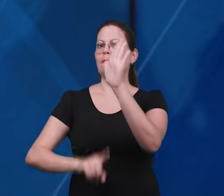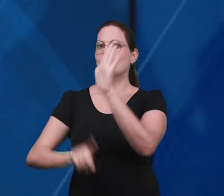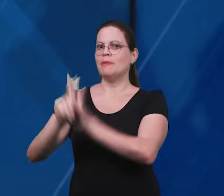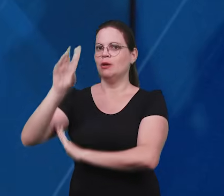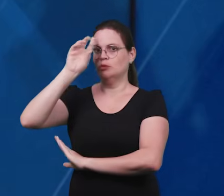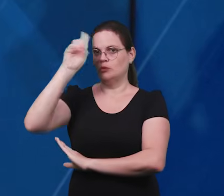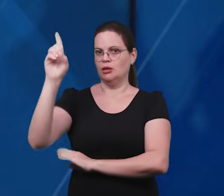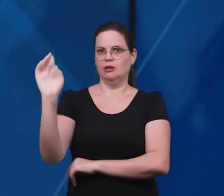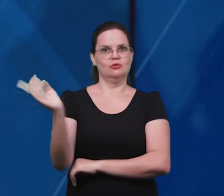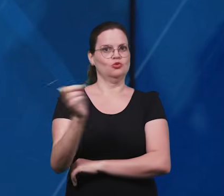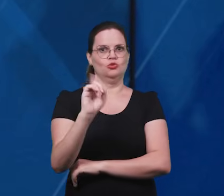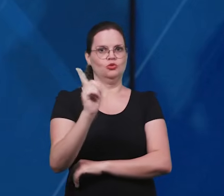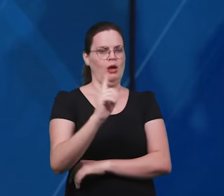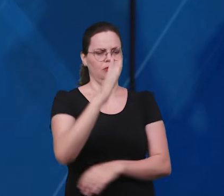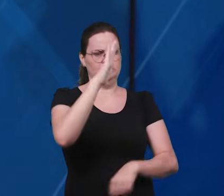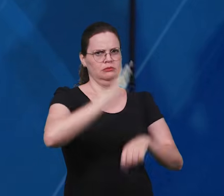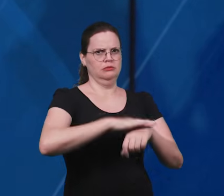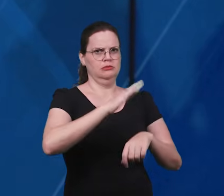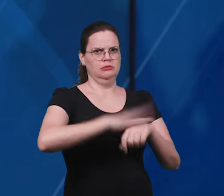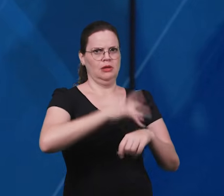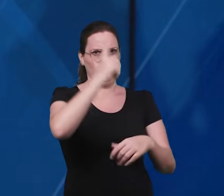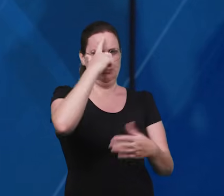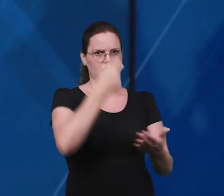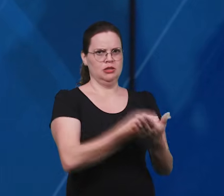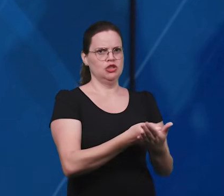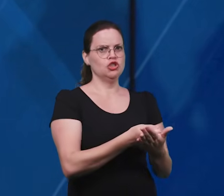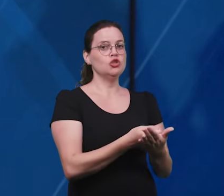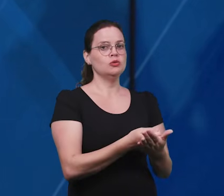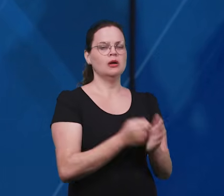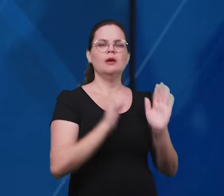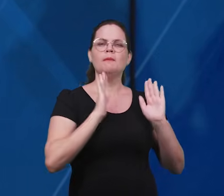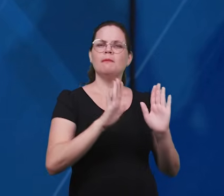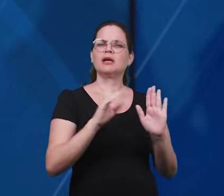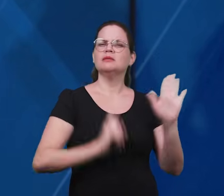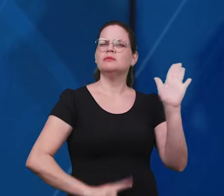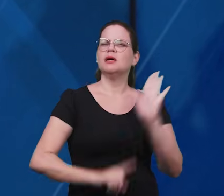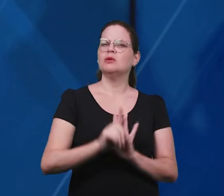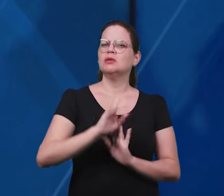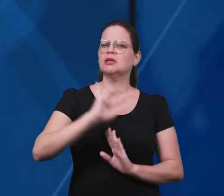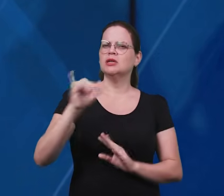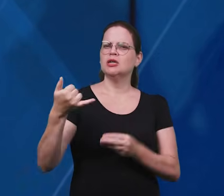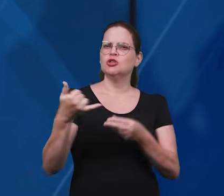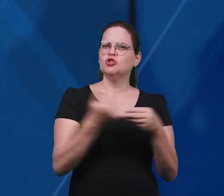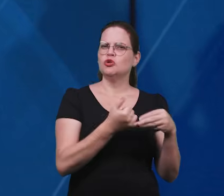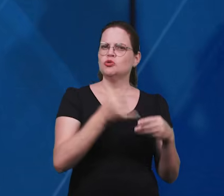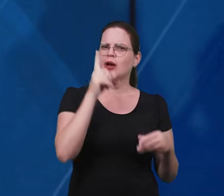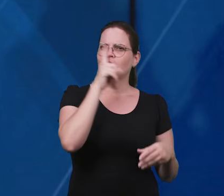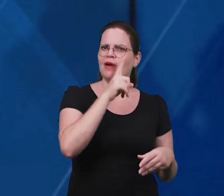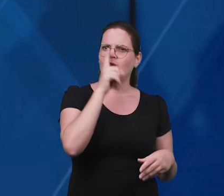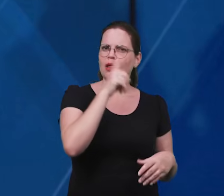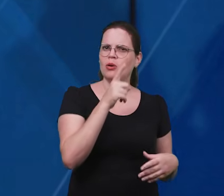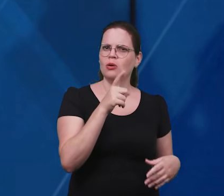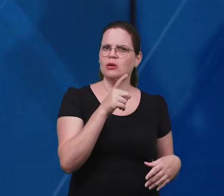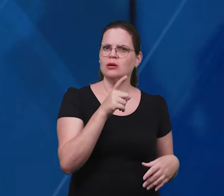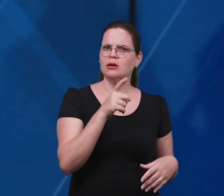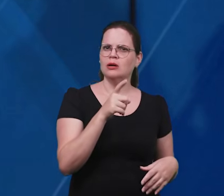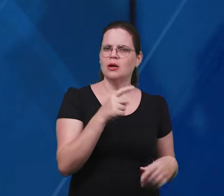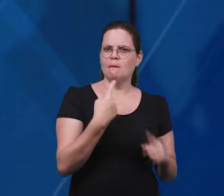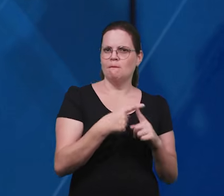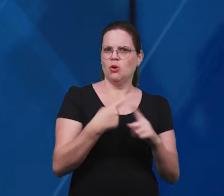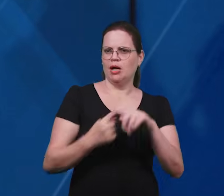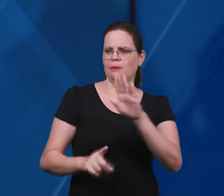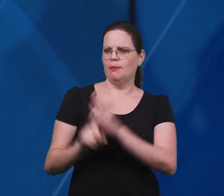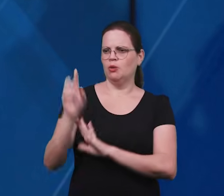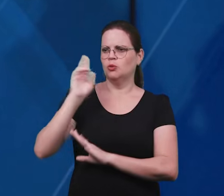agora é: então Josué falhou ao fazer um pacto de paz com os gibeonitas sem ouvir o conselho do